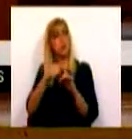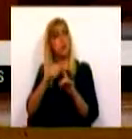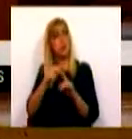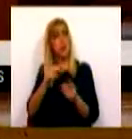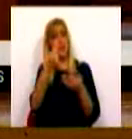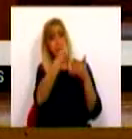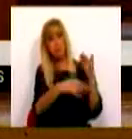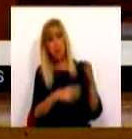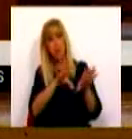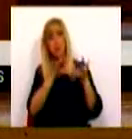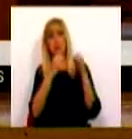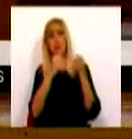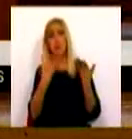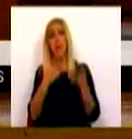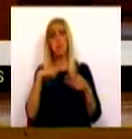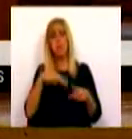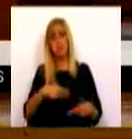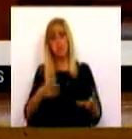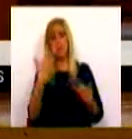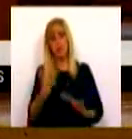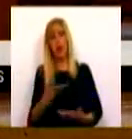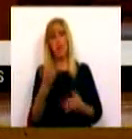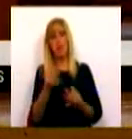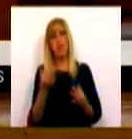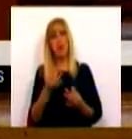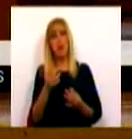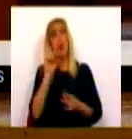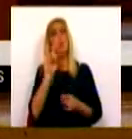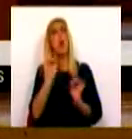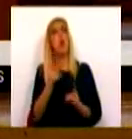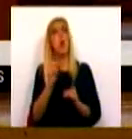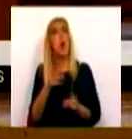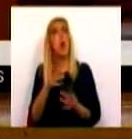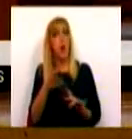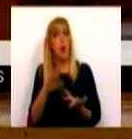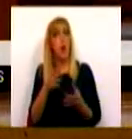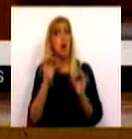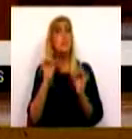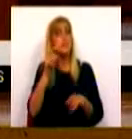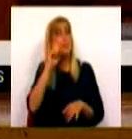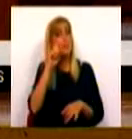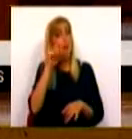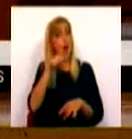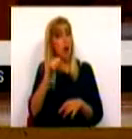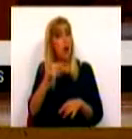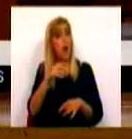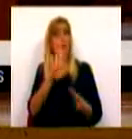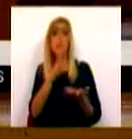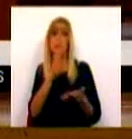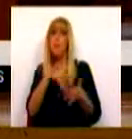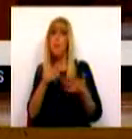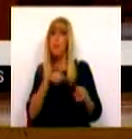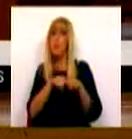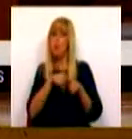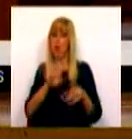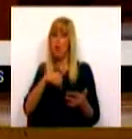transversais na sociedade portuguesa. Importa, por isso, preservar esse património político e continuar a